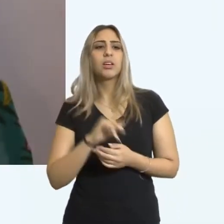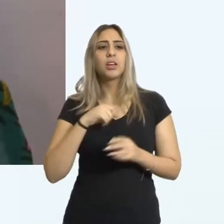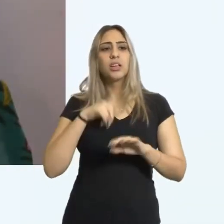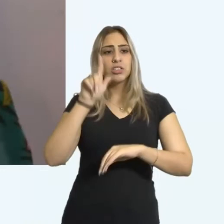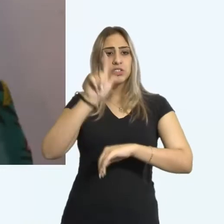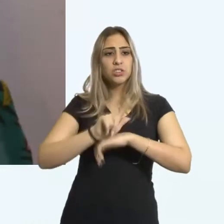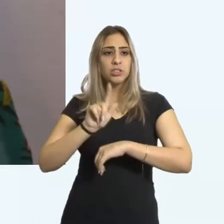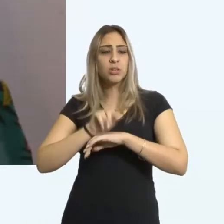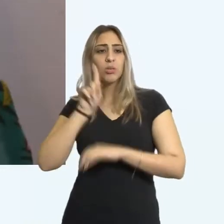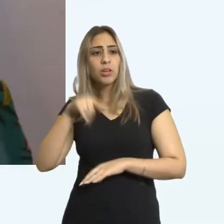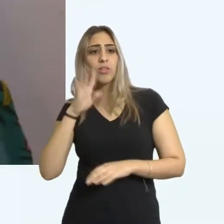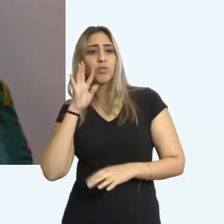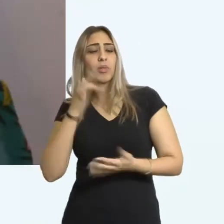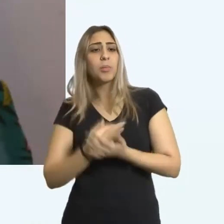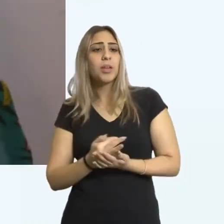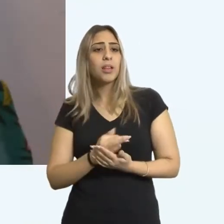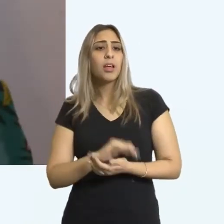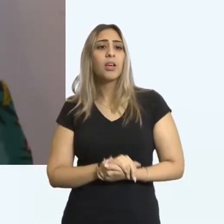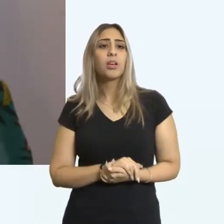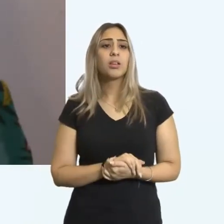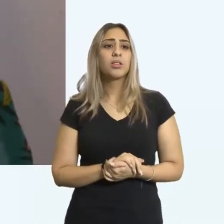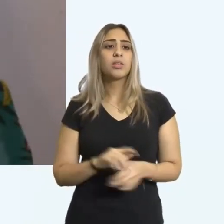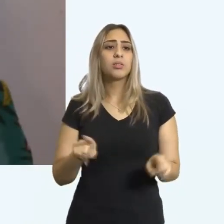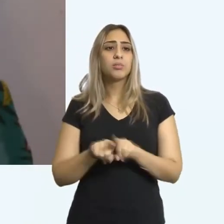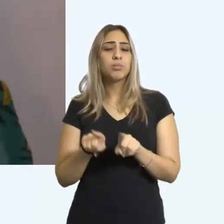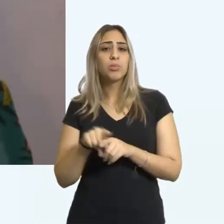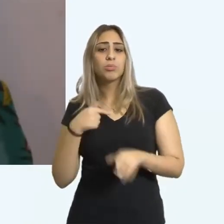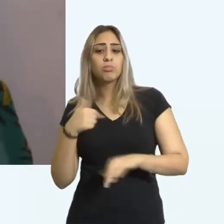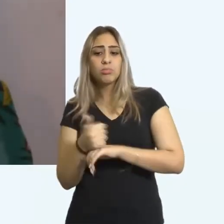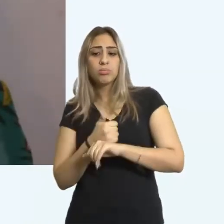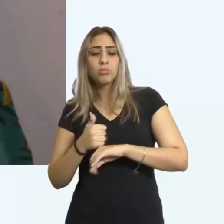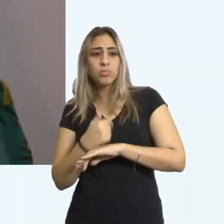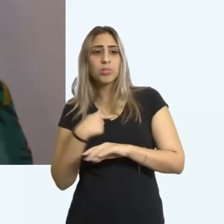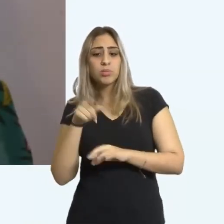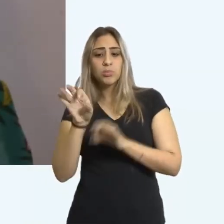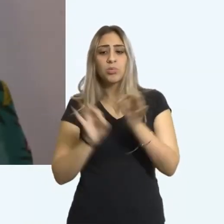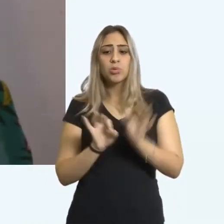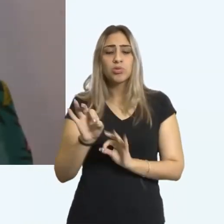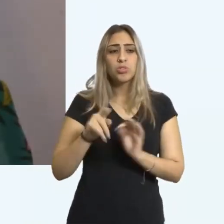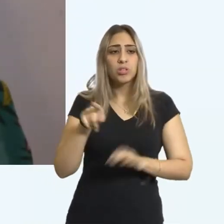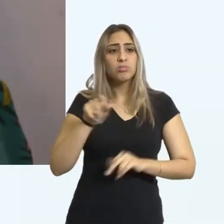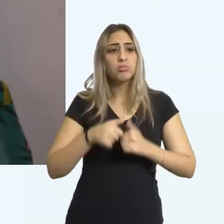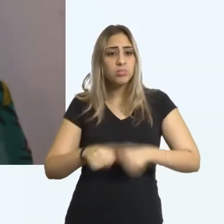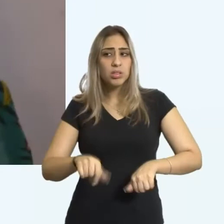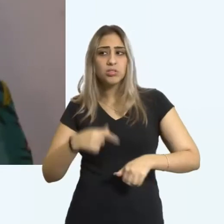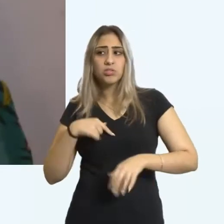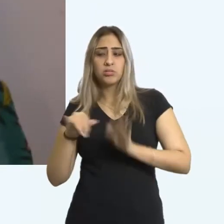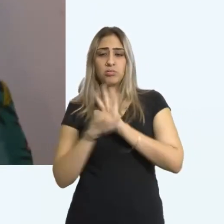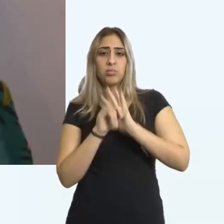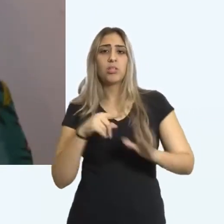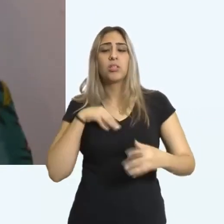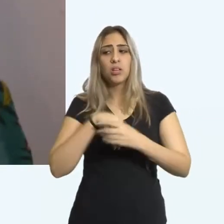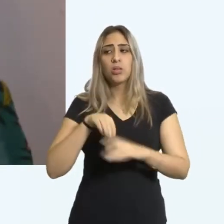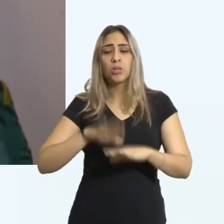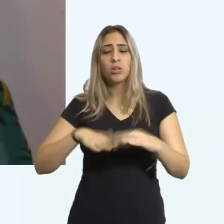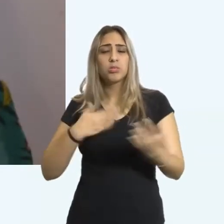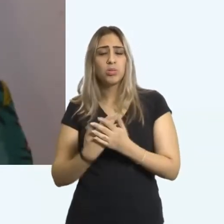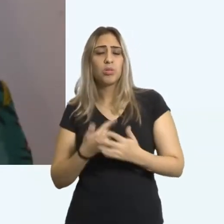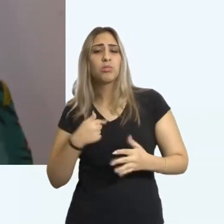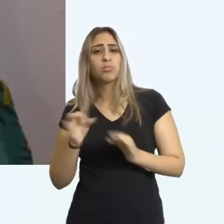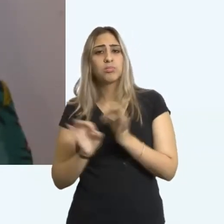gestão que é fundamental por viabilizar que esse tipo de projeto ele seja realizado dentro da escola